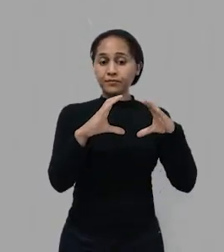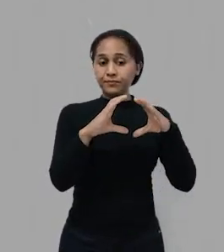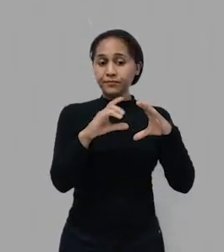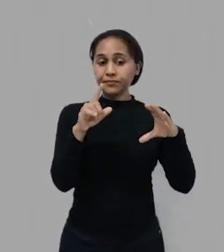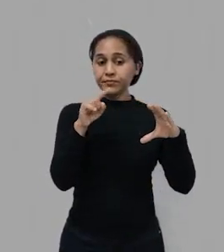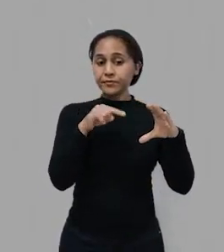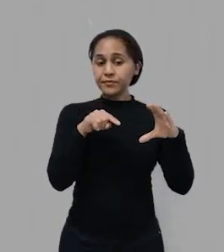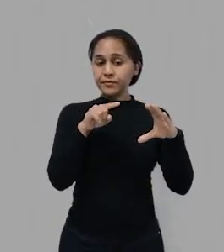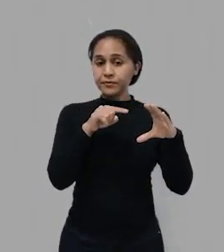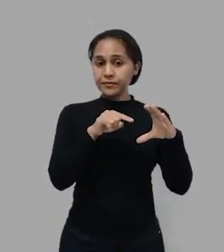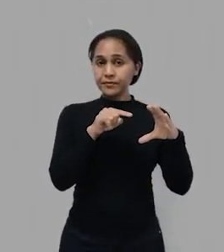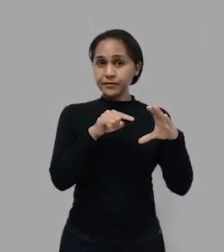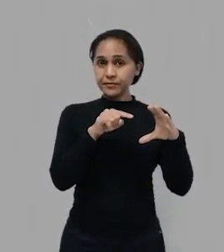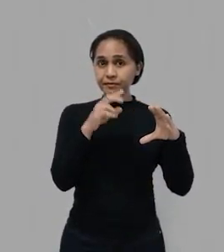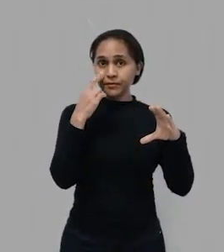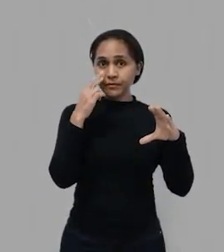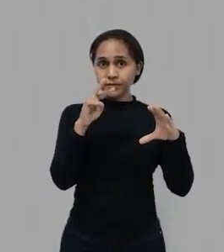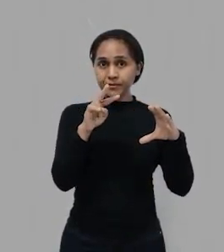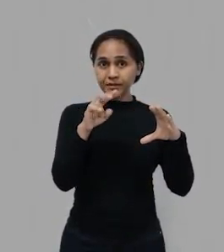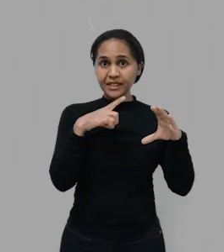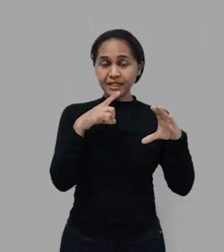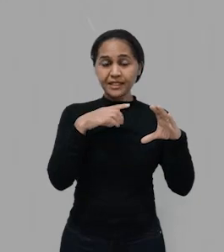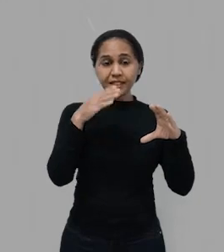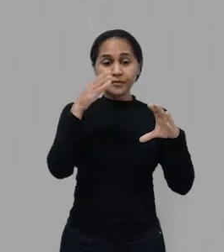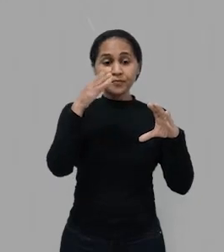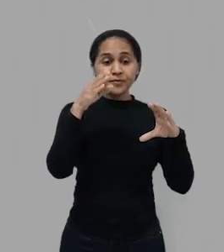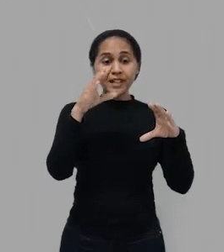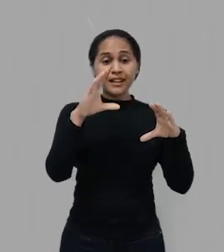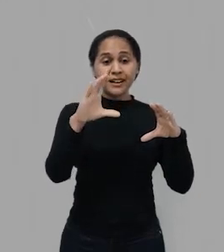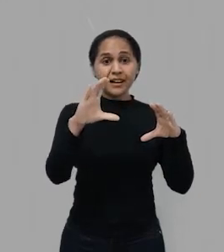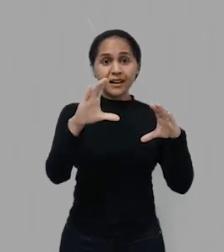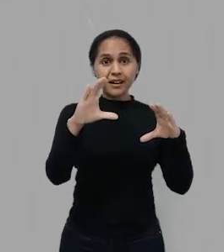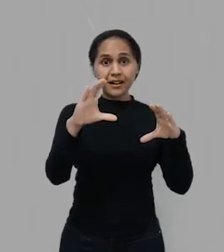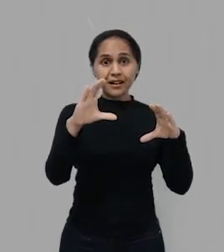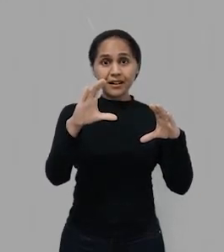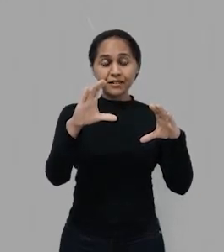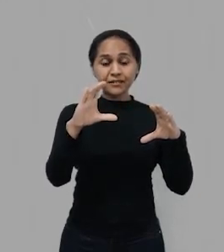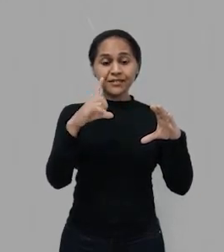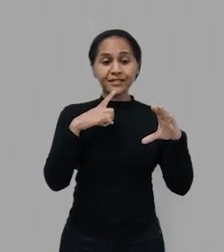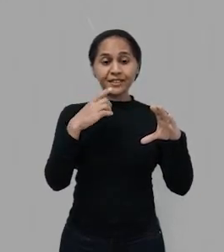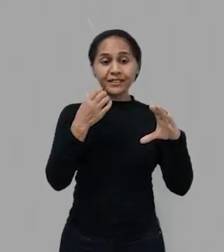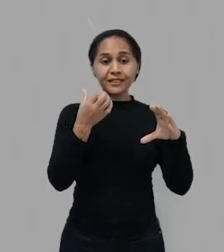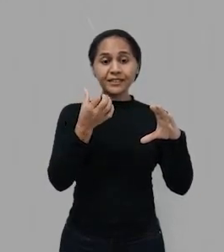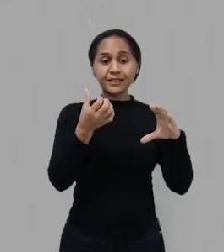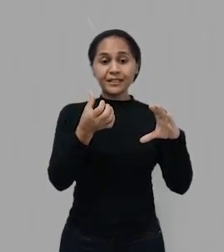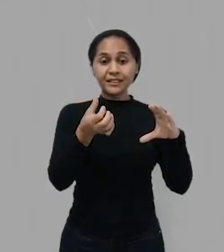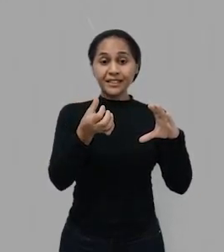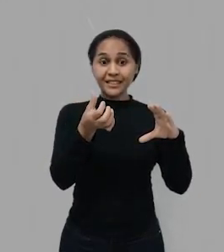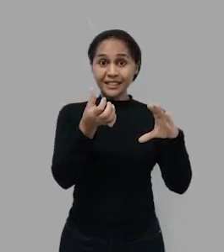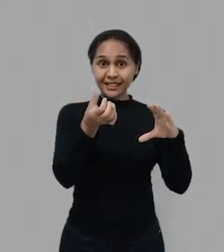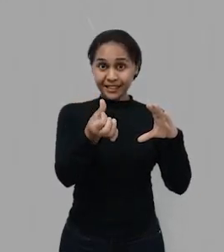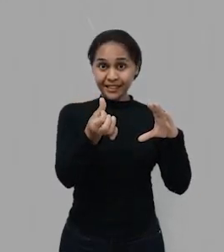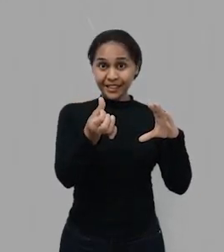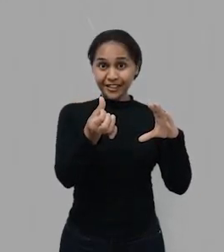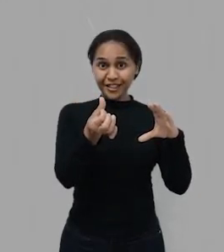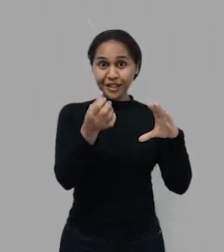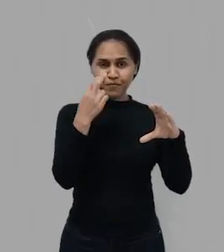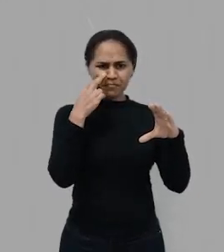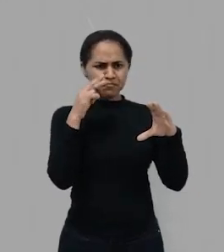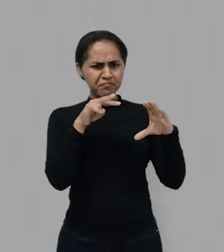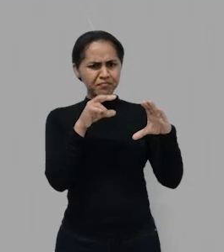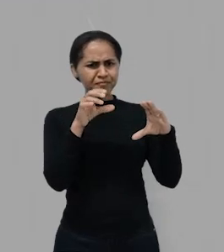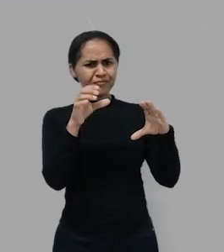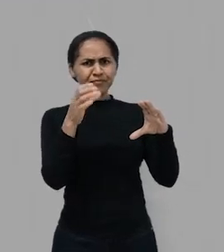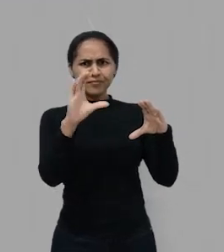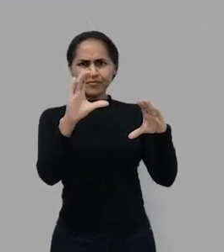hexágono. Cada vértice é um carbono, então nós temos 6 carbonos. Só que a estrutura fala de C7, então um carbono